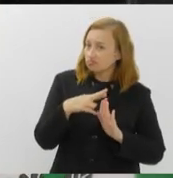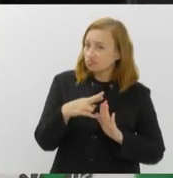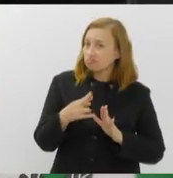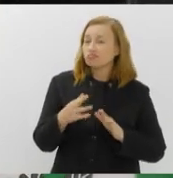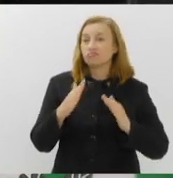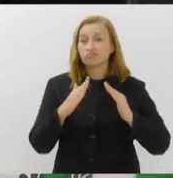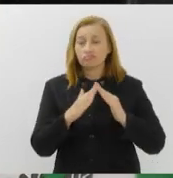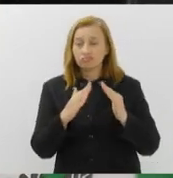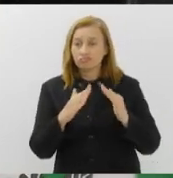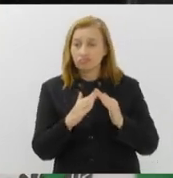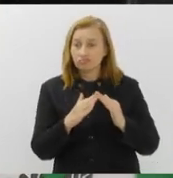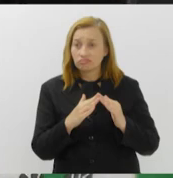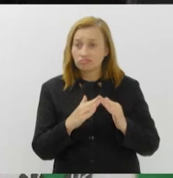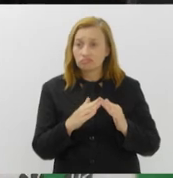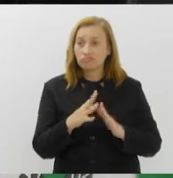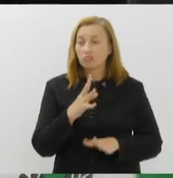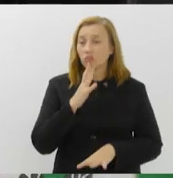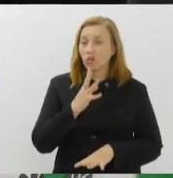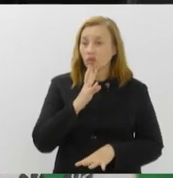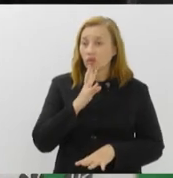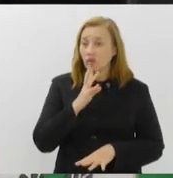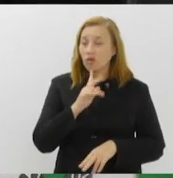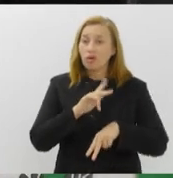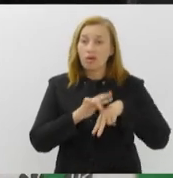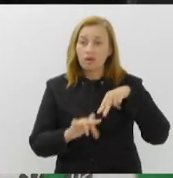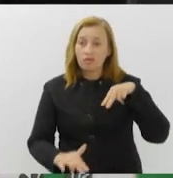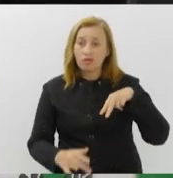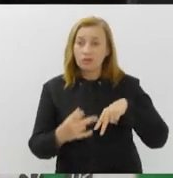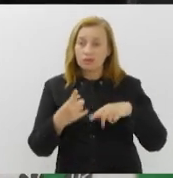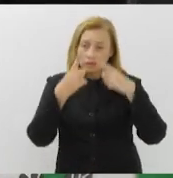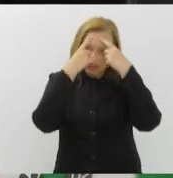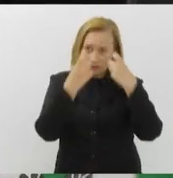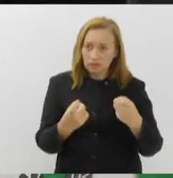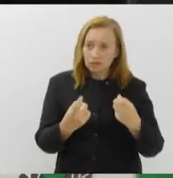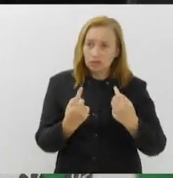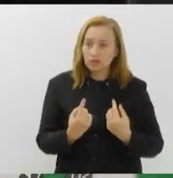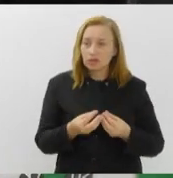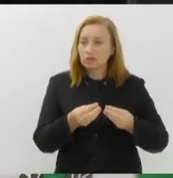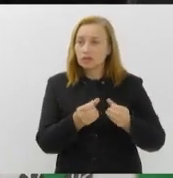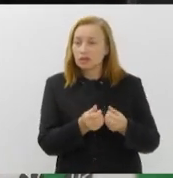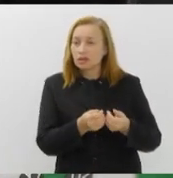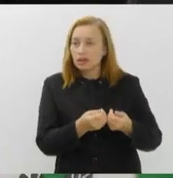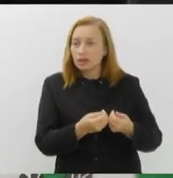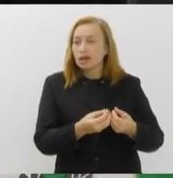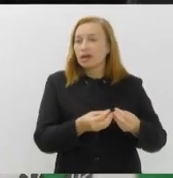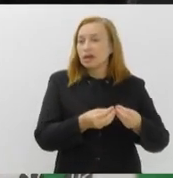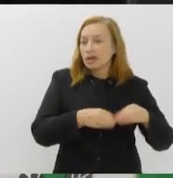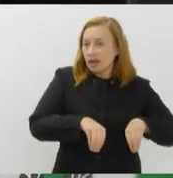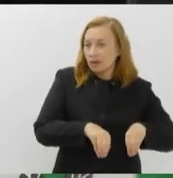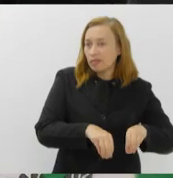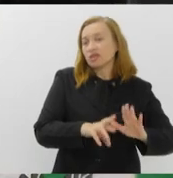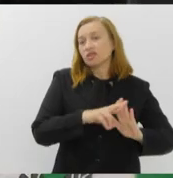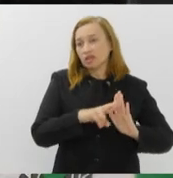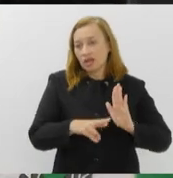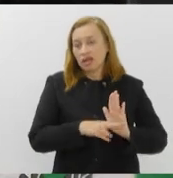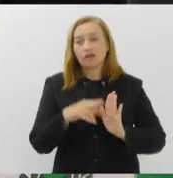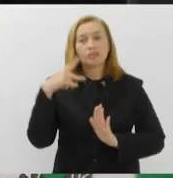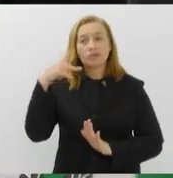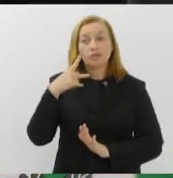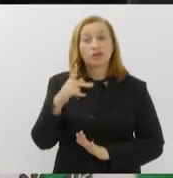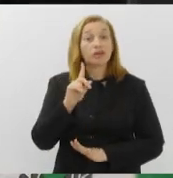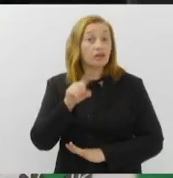Casa, reconhecendo a violência política de gênero como quebra de decoro parlamentar. Porque é disso que se trata.